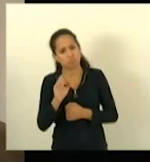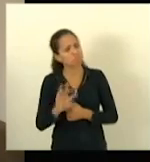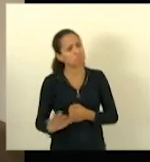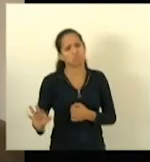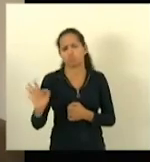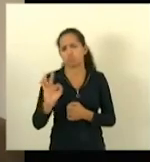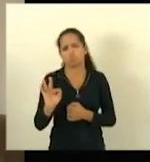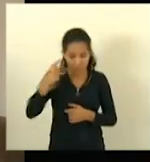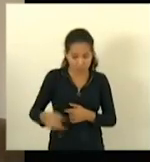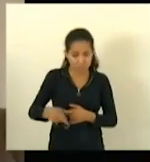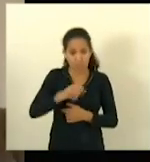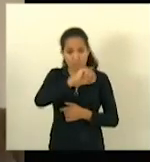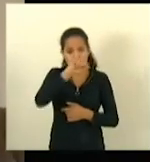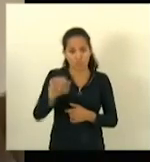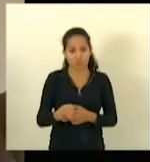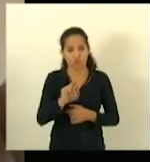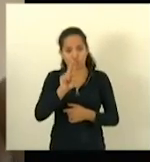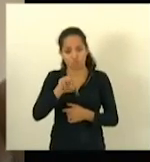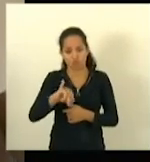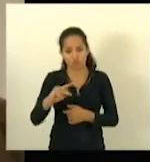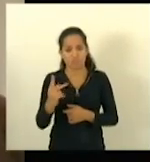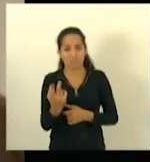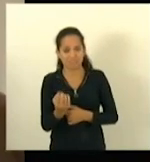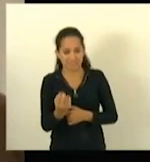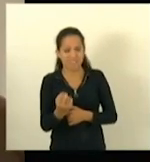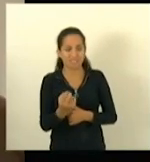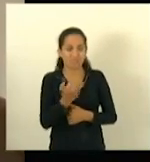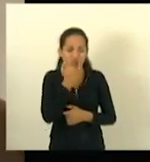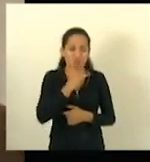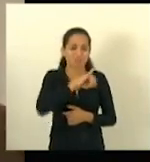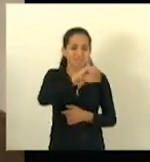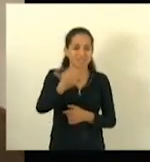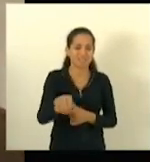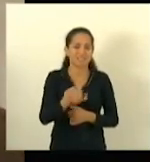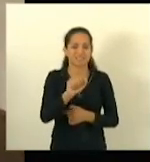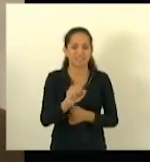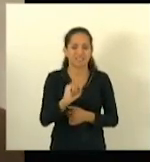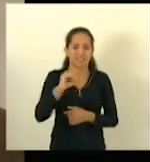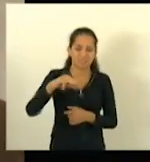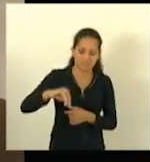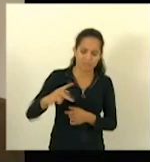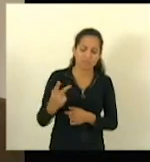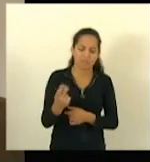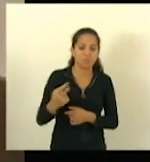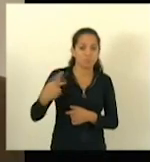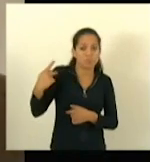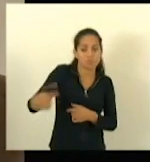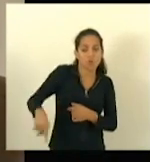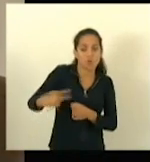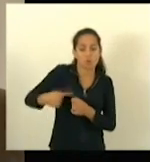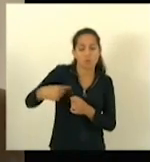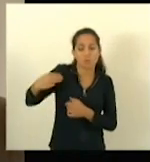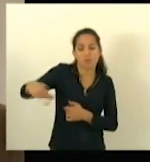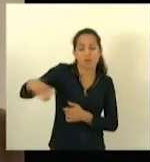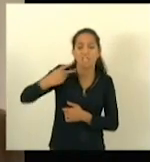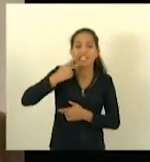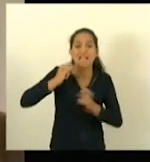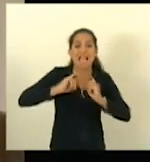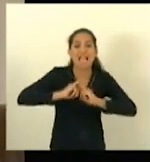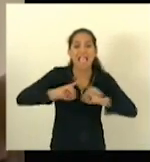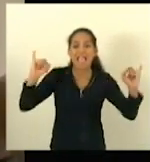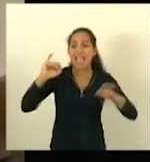O próprio prefeito Jair Minho Aqui de Marataís Declarou inclusive estado de emergência